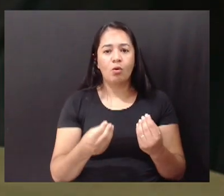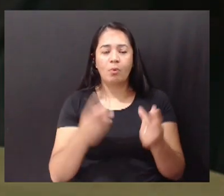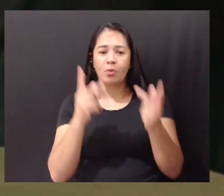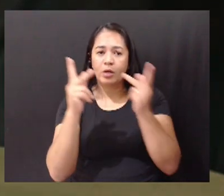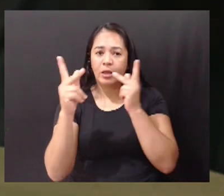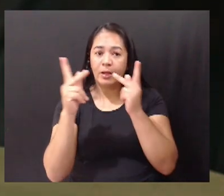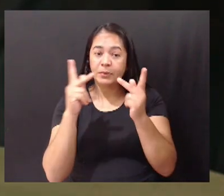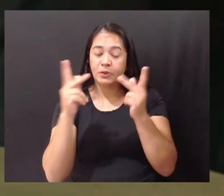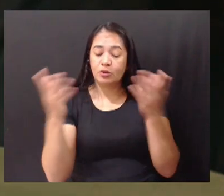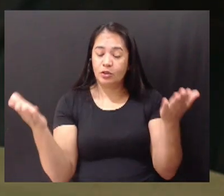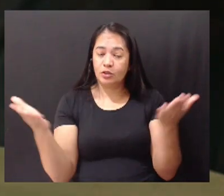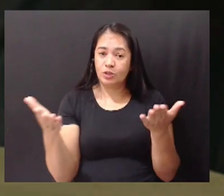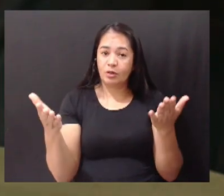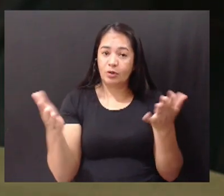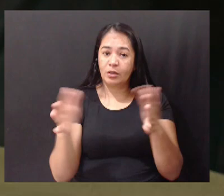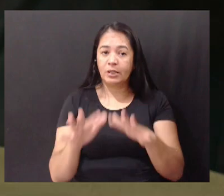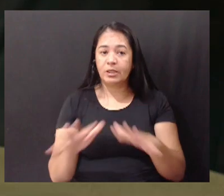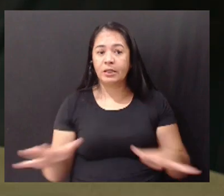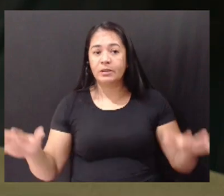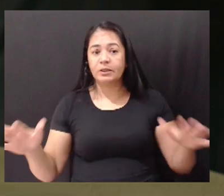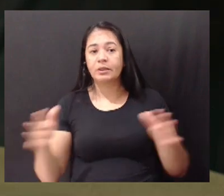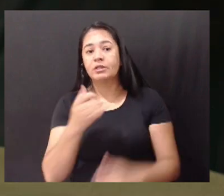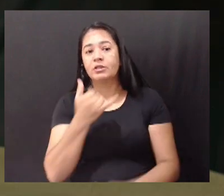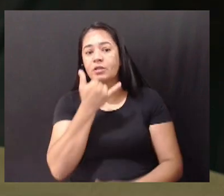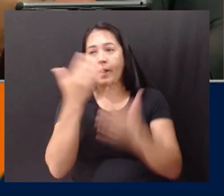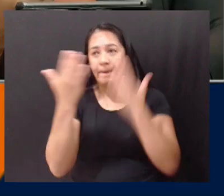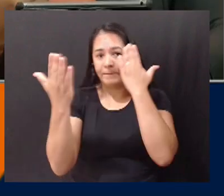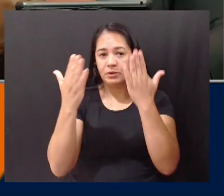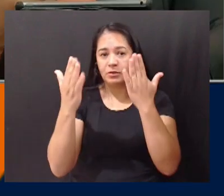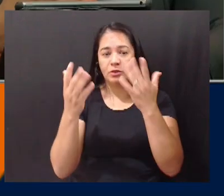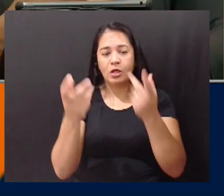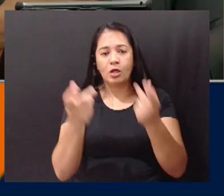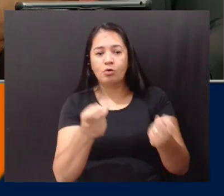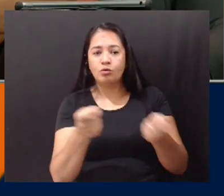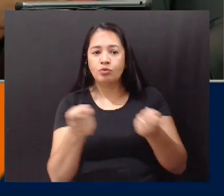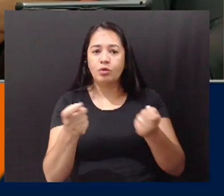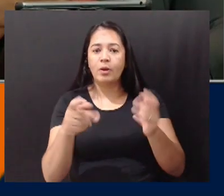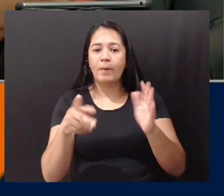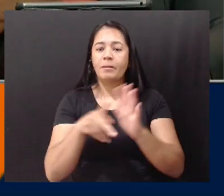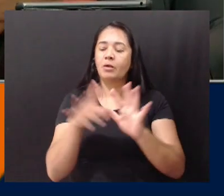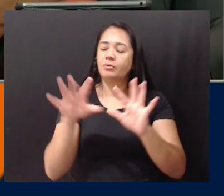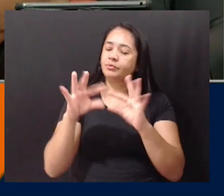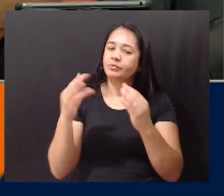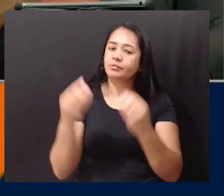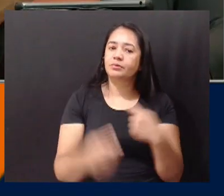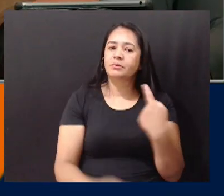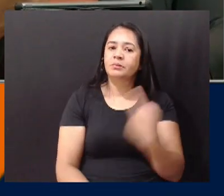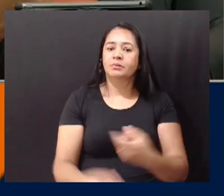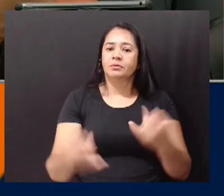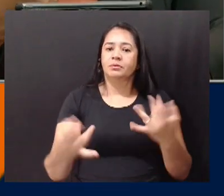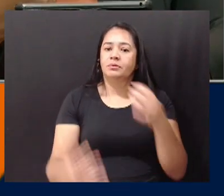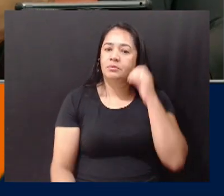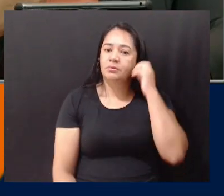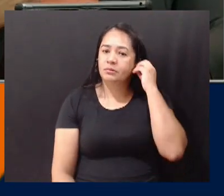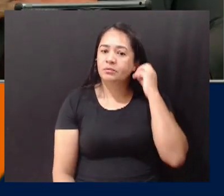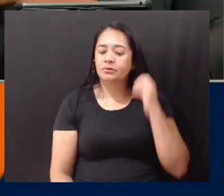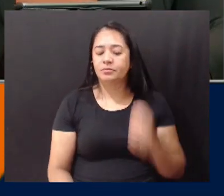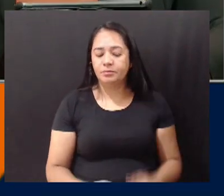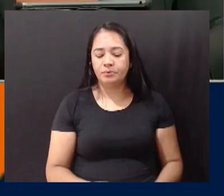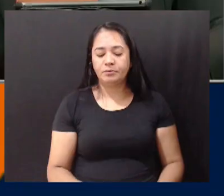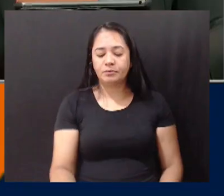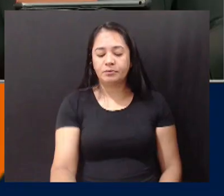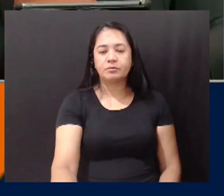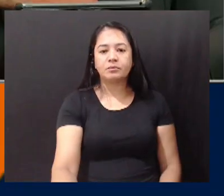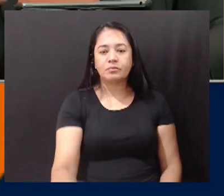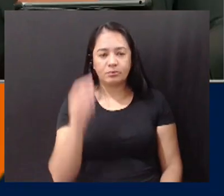nessa questão do manejo dessa família? Quando a gente fala do detox digital, né? A gente